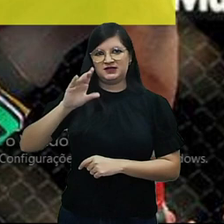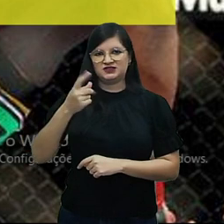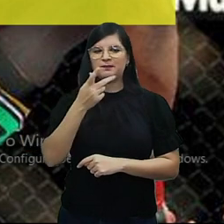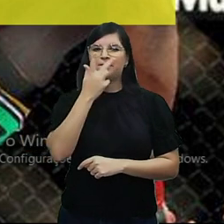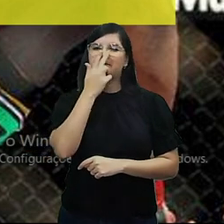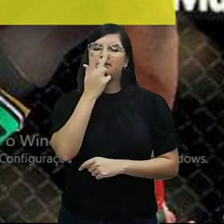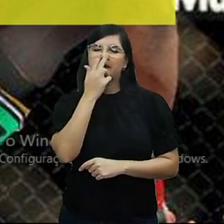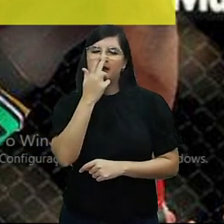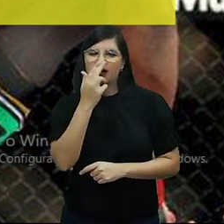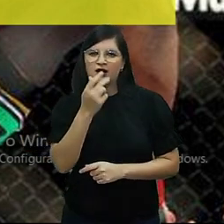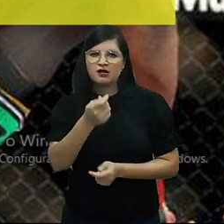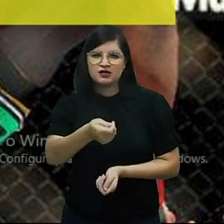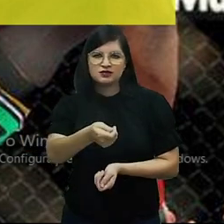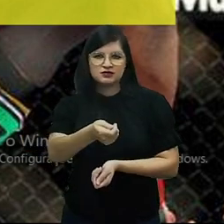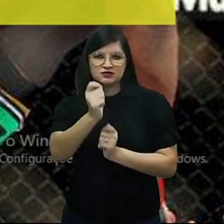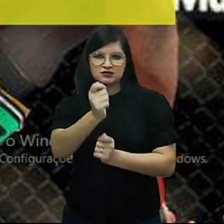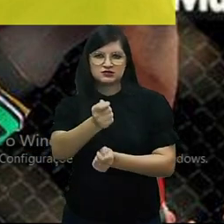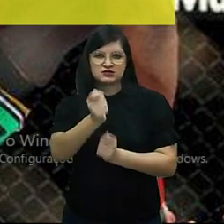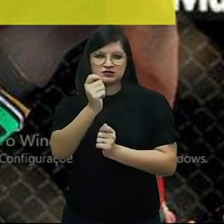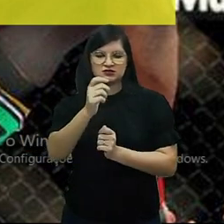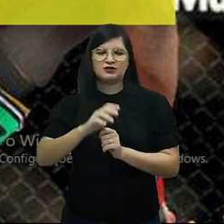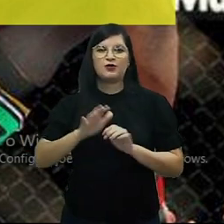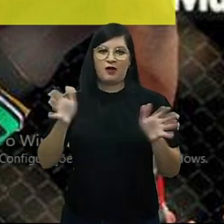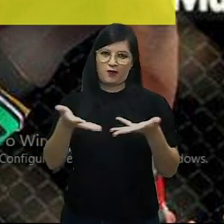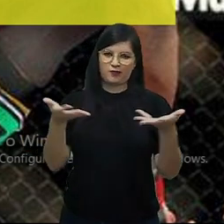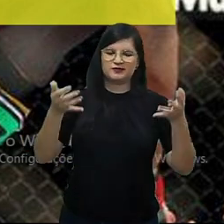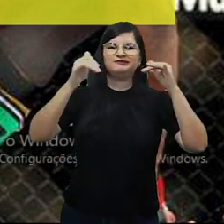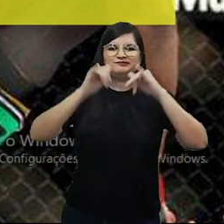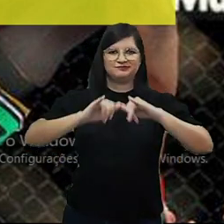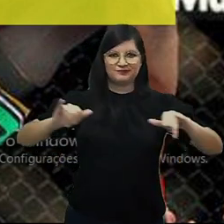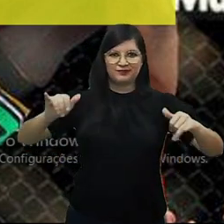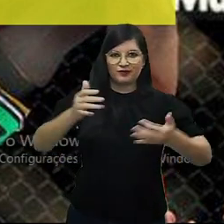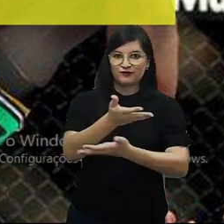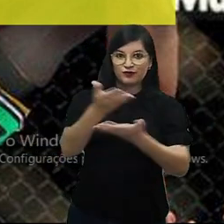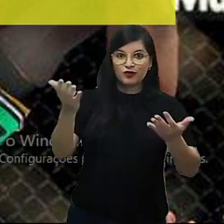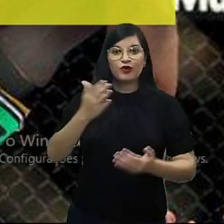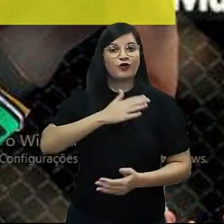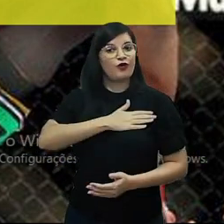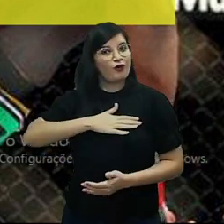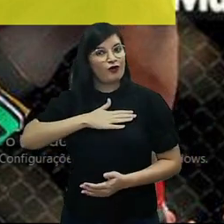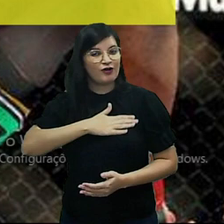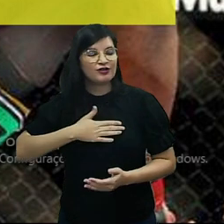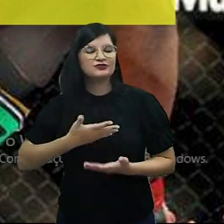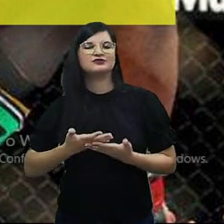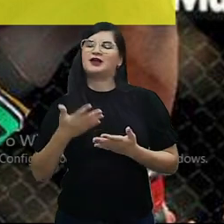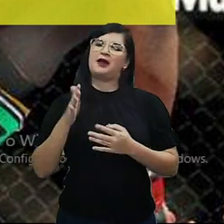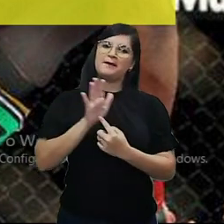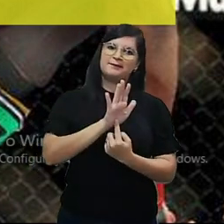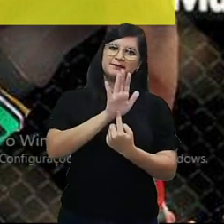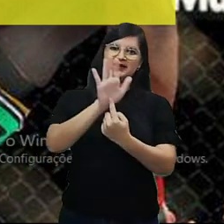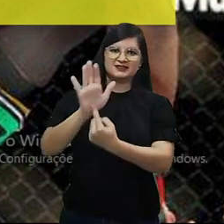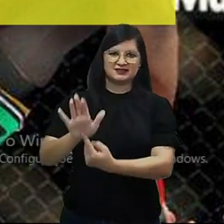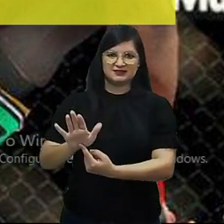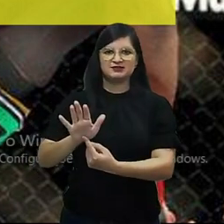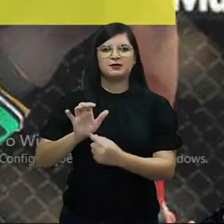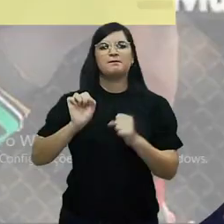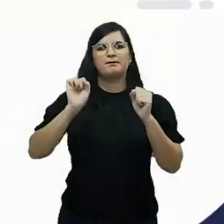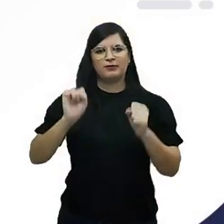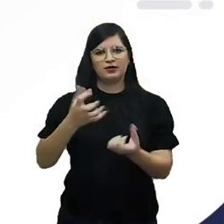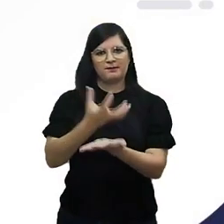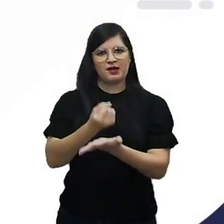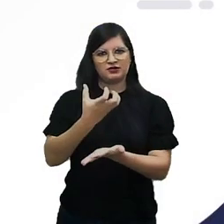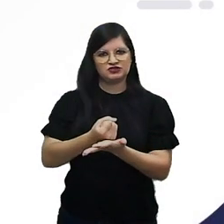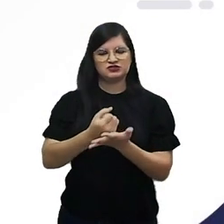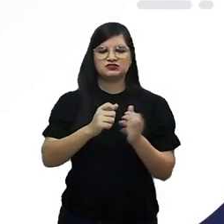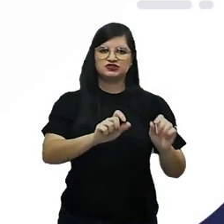É como se agora eu chegasse para você e dissesse assim, e para você que gostou de toda essa apresentação, você pode baixar